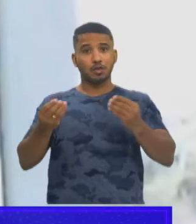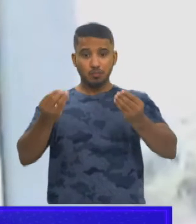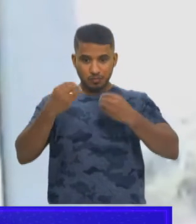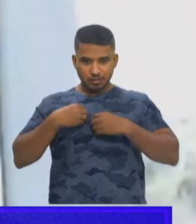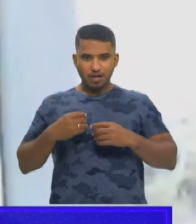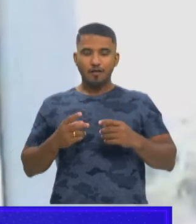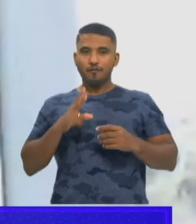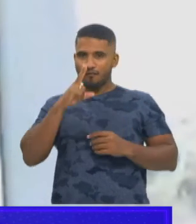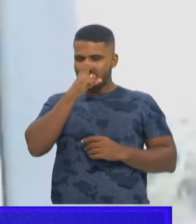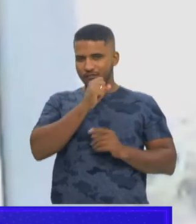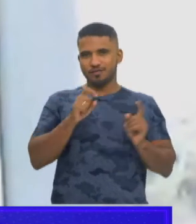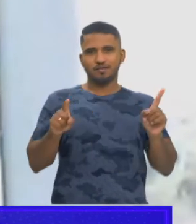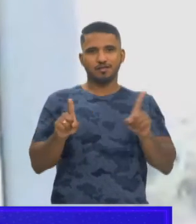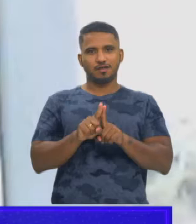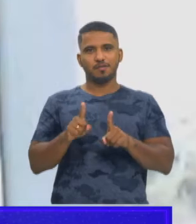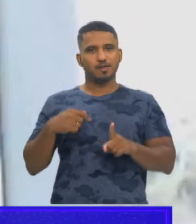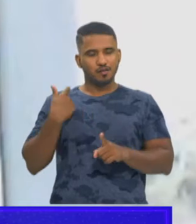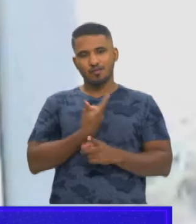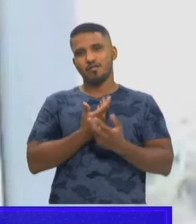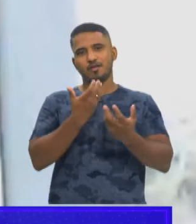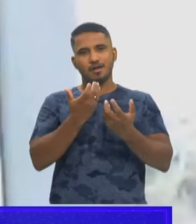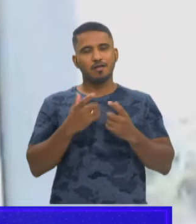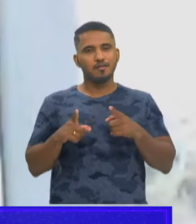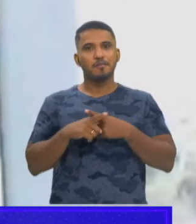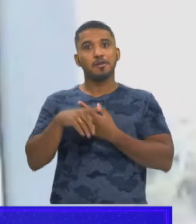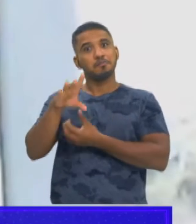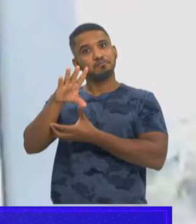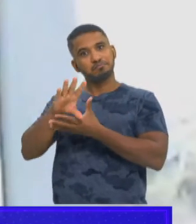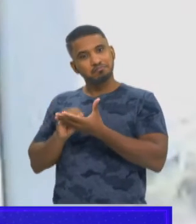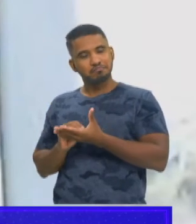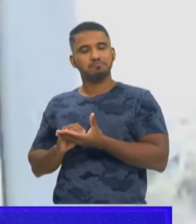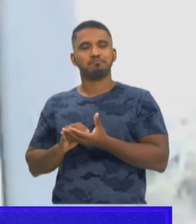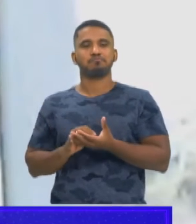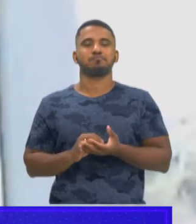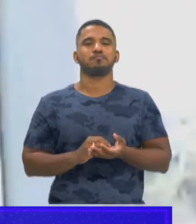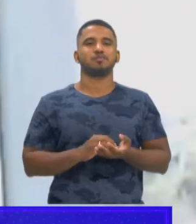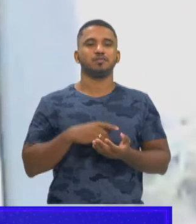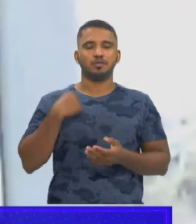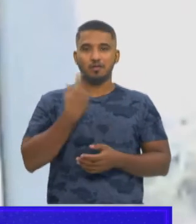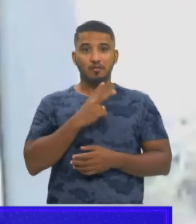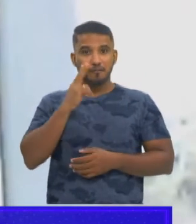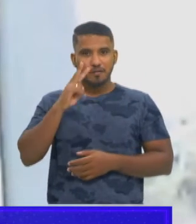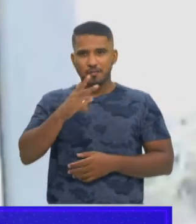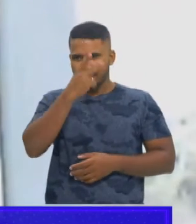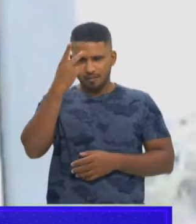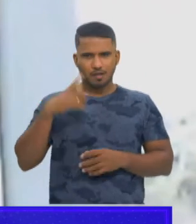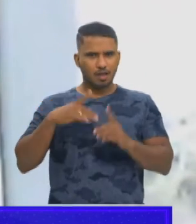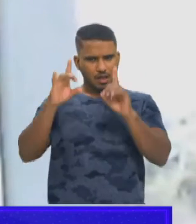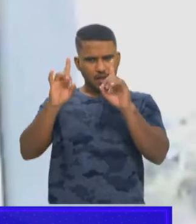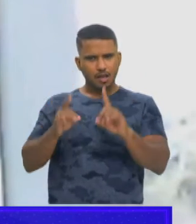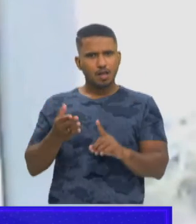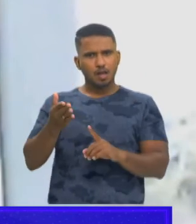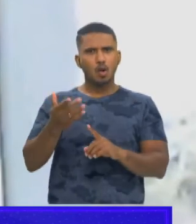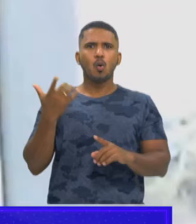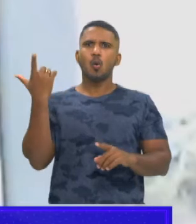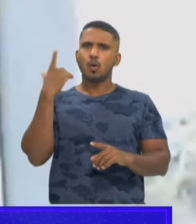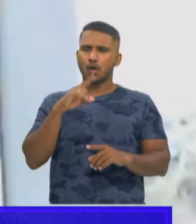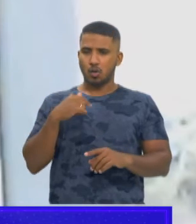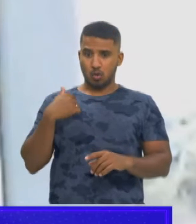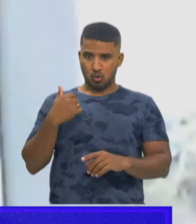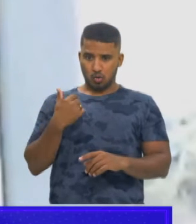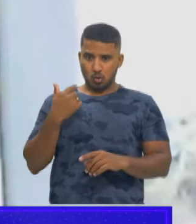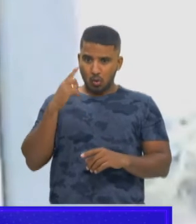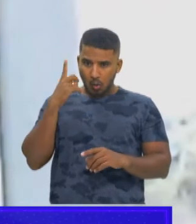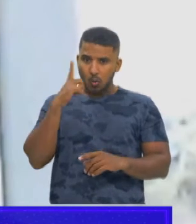heróis de superação. Isso aí nos traz força também. A gente, querendo ou não, nós nos